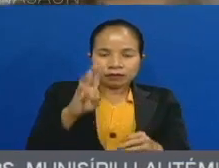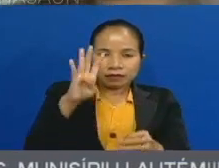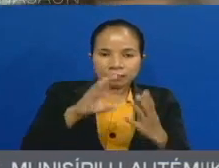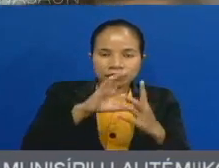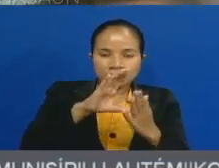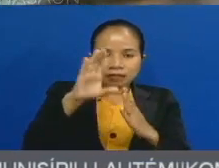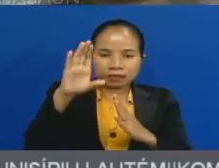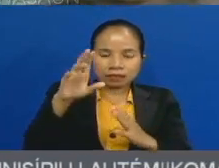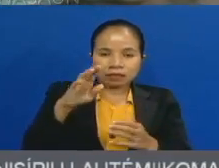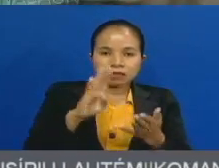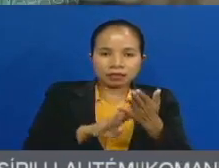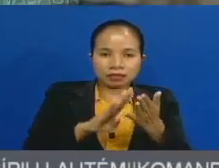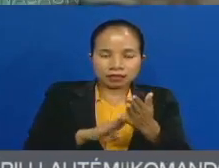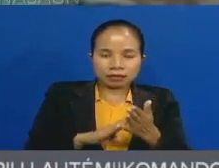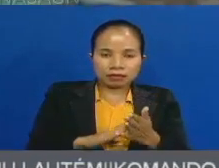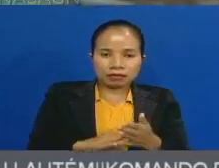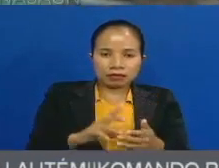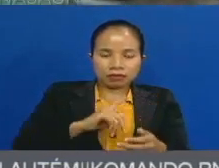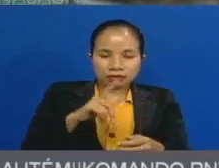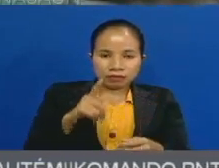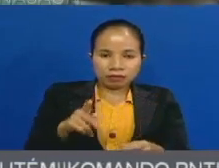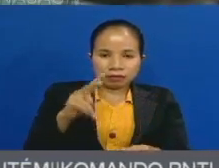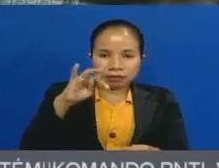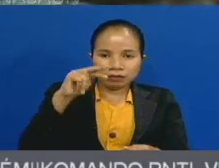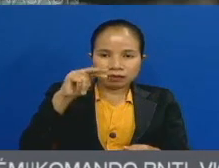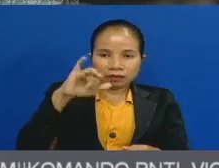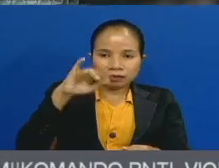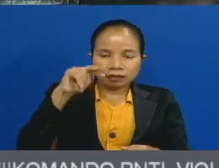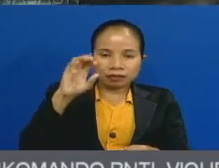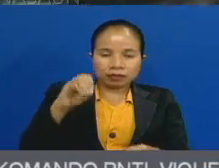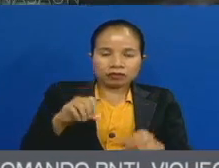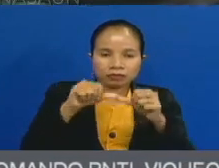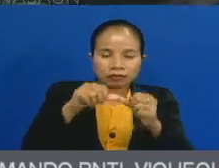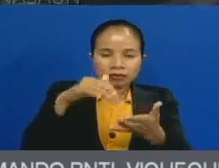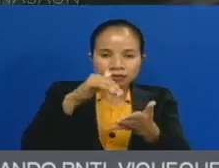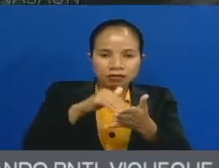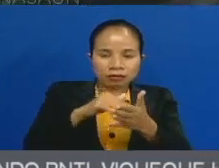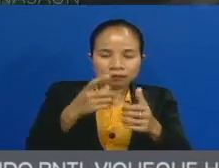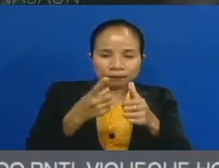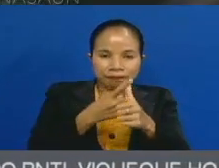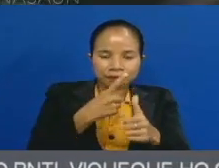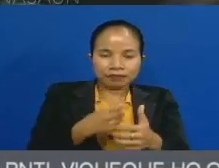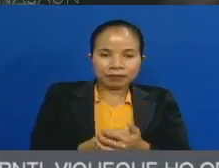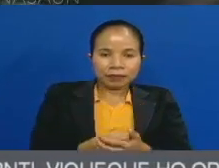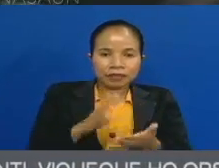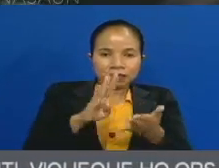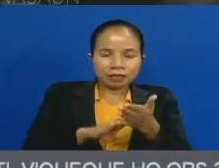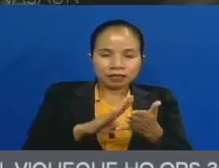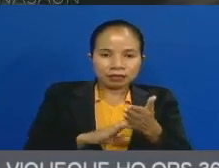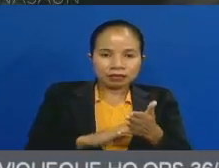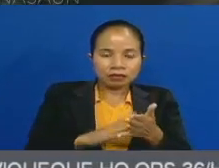e escola São João Bosco Filuro. Nino Conde Santana continua estuda e primeiro ciclo e escola